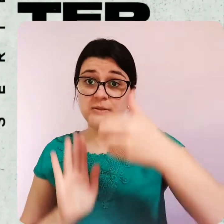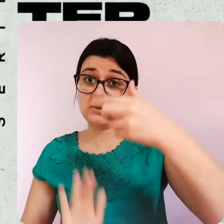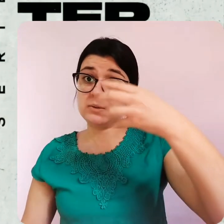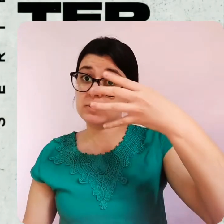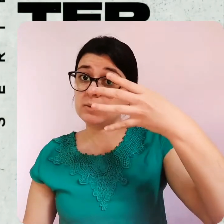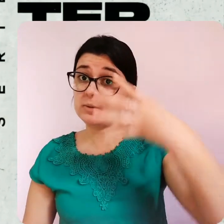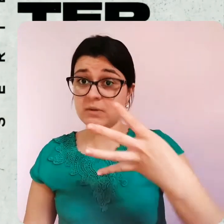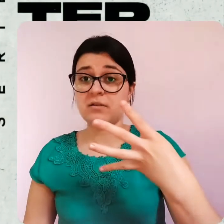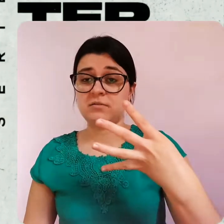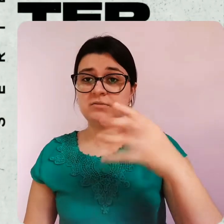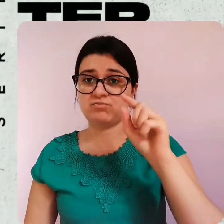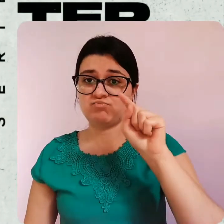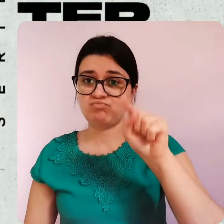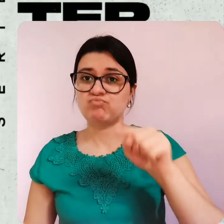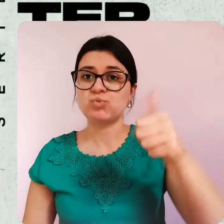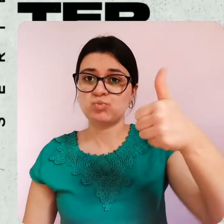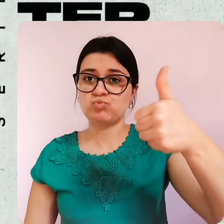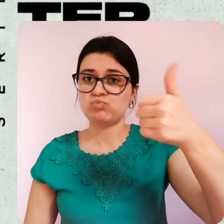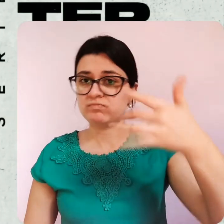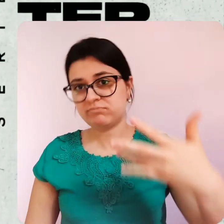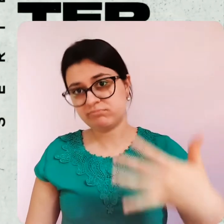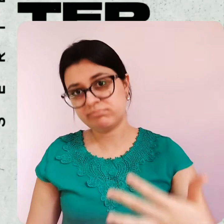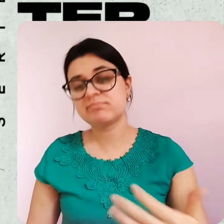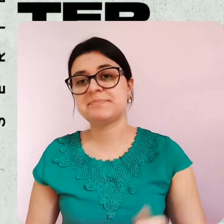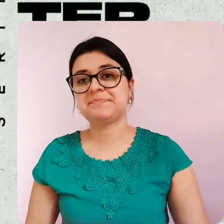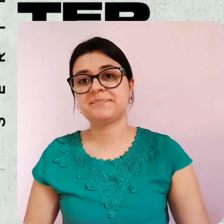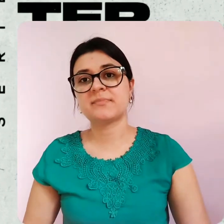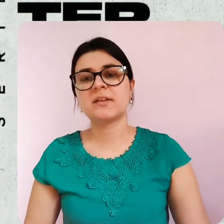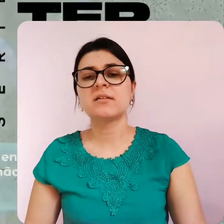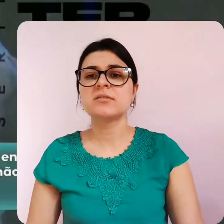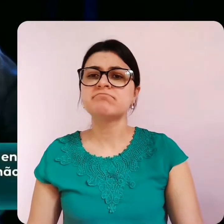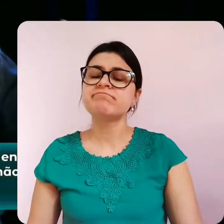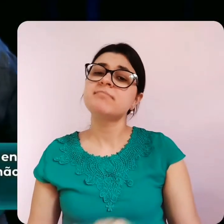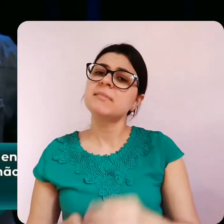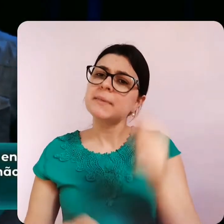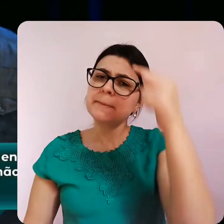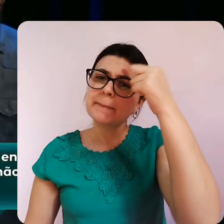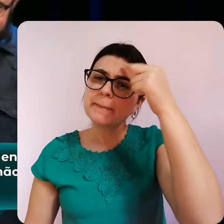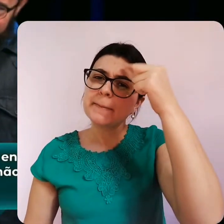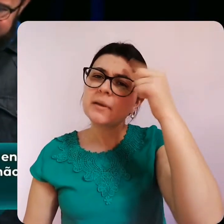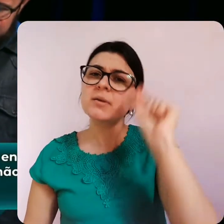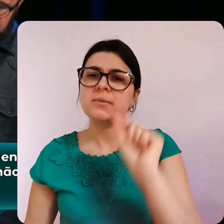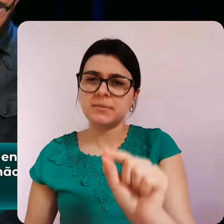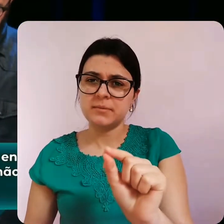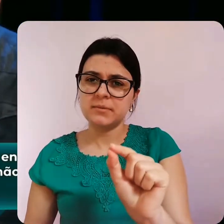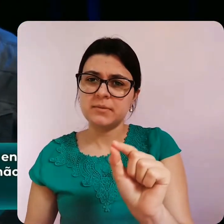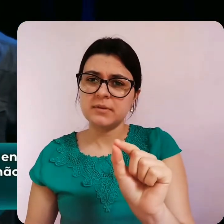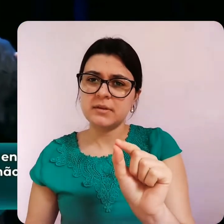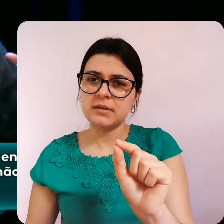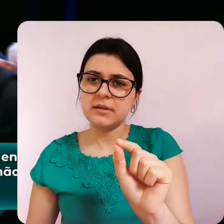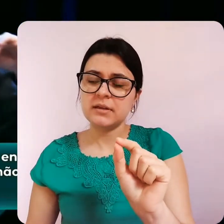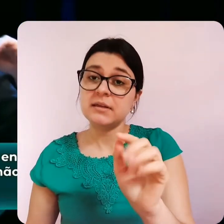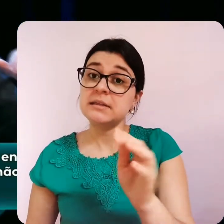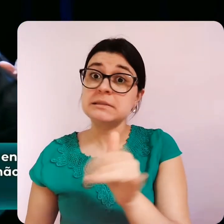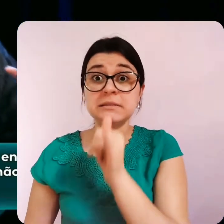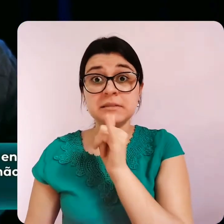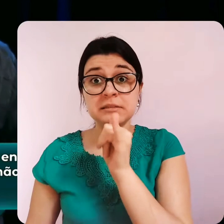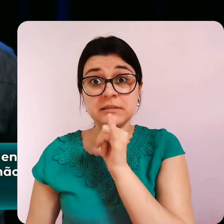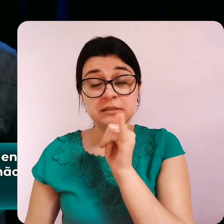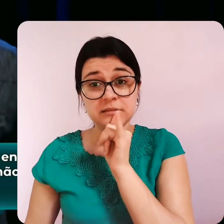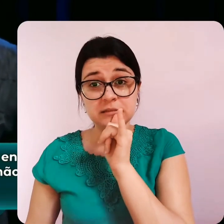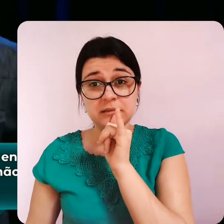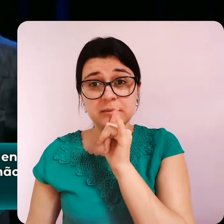assim: portanto, pensem da seguinte forma: enquanto não atingir a idade adequada, o